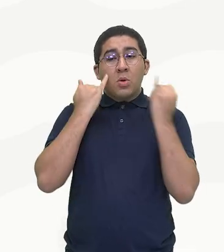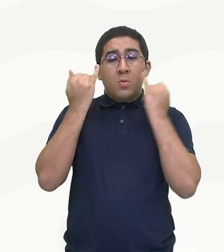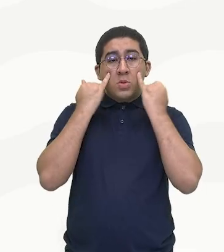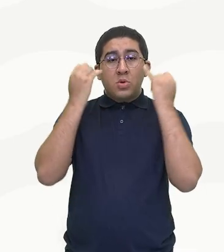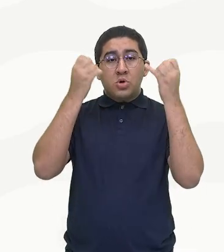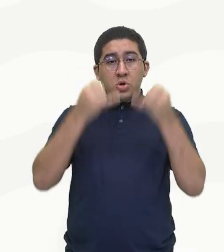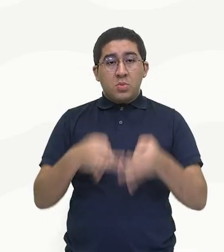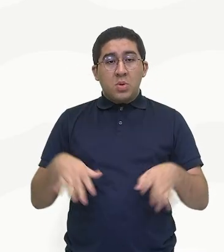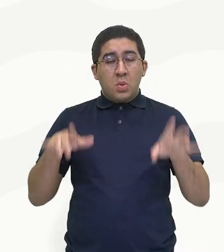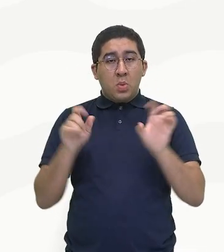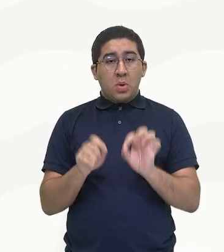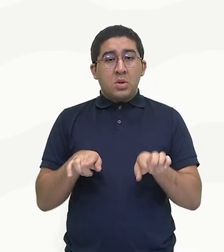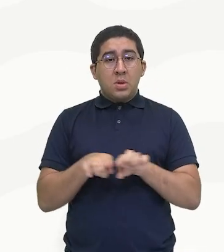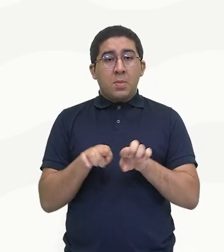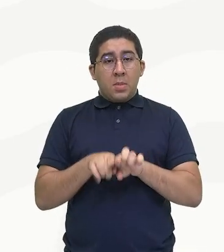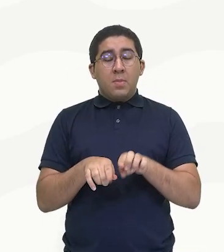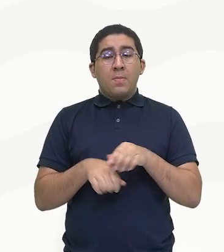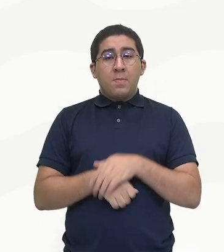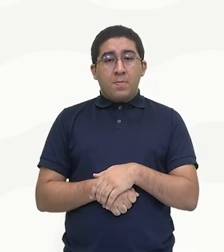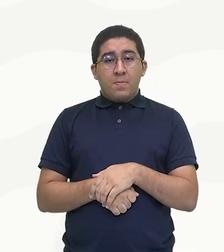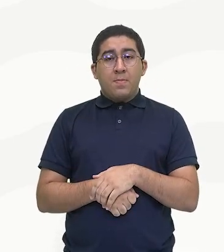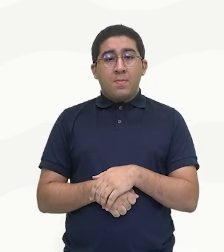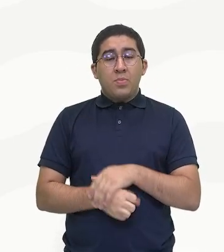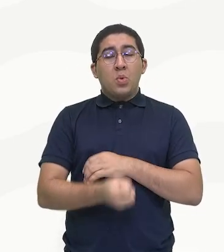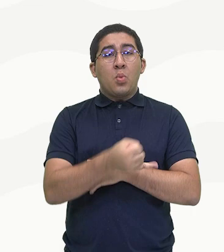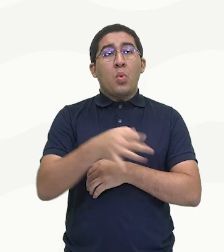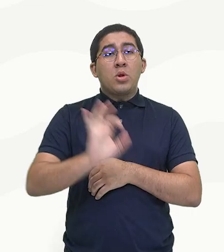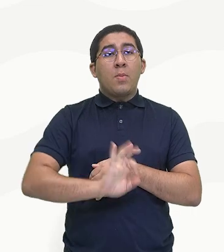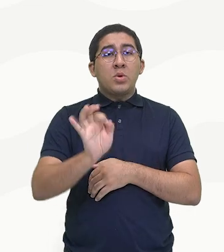quê? Que o desmatamento aumentou em